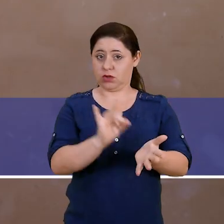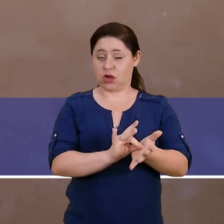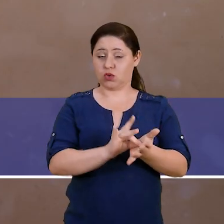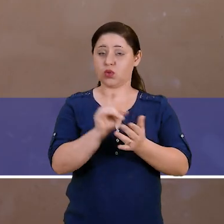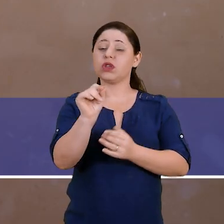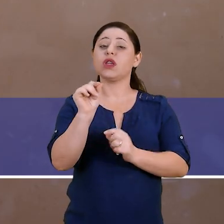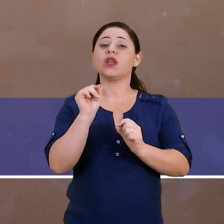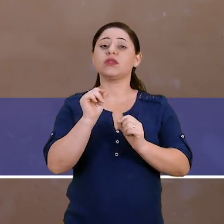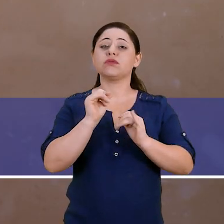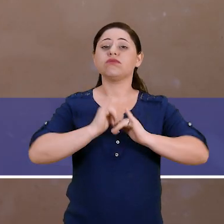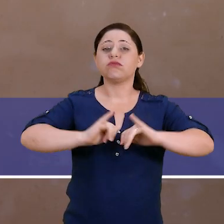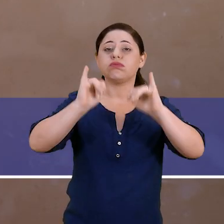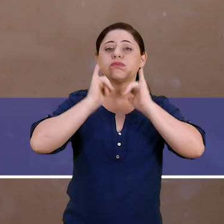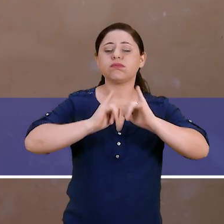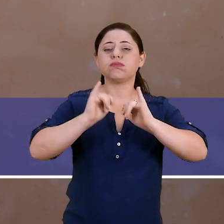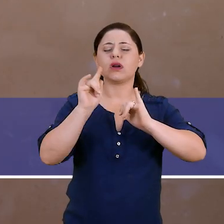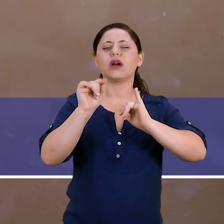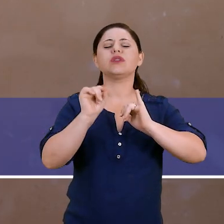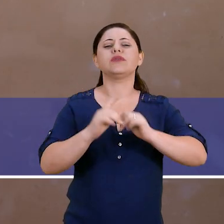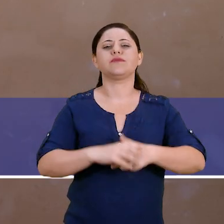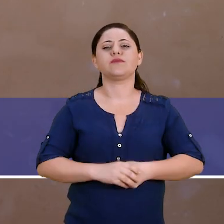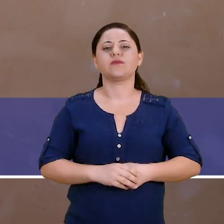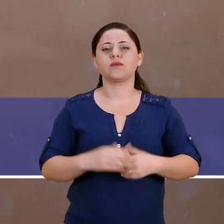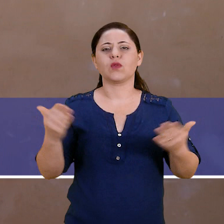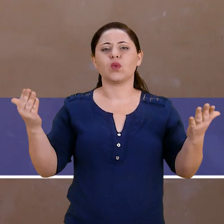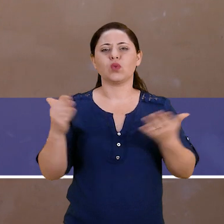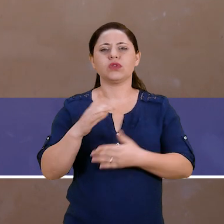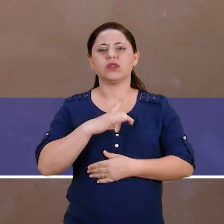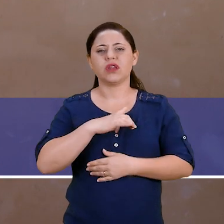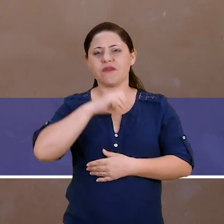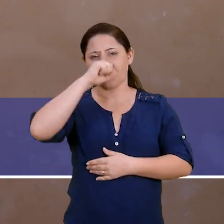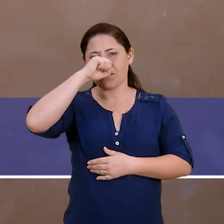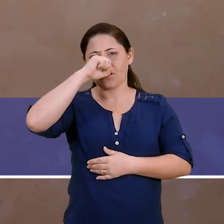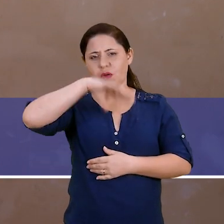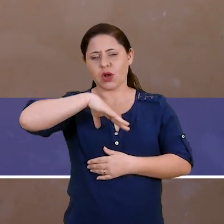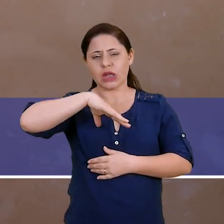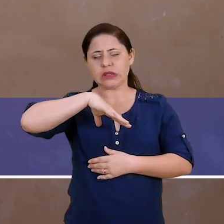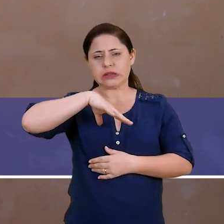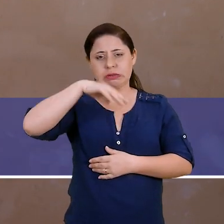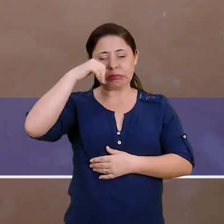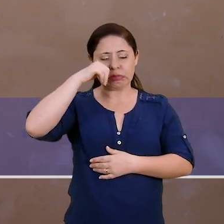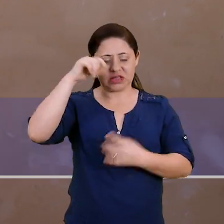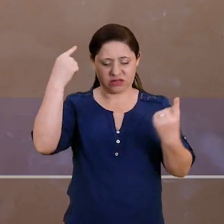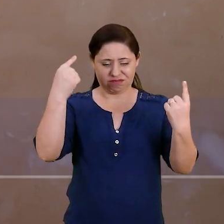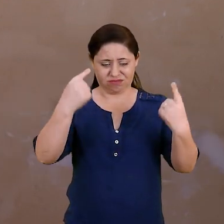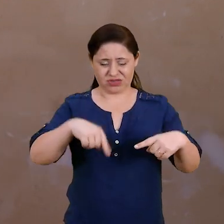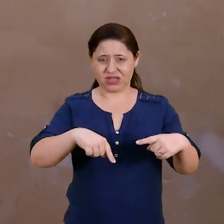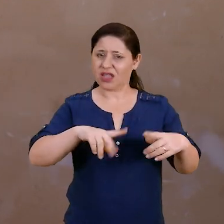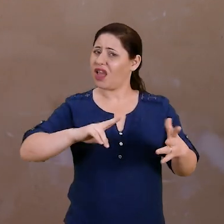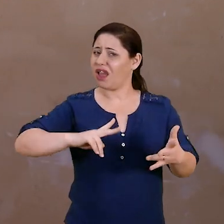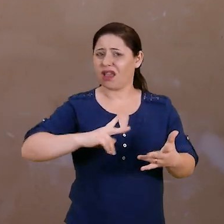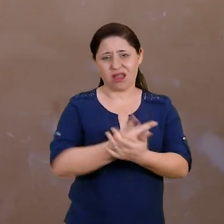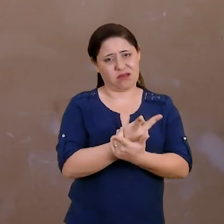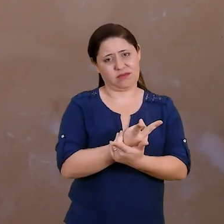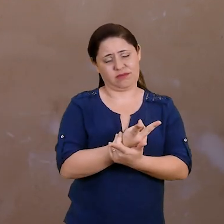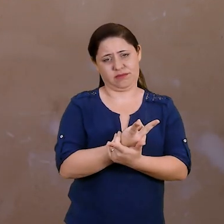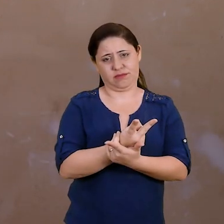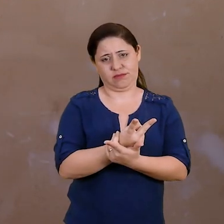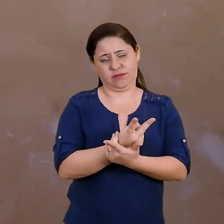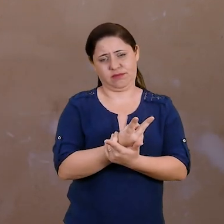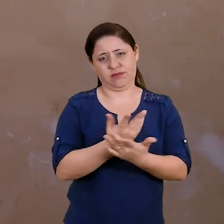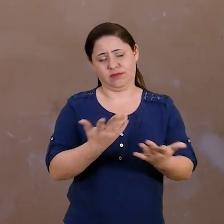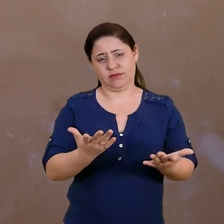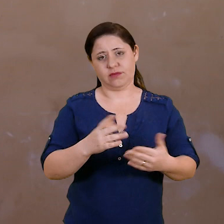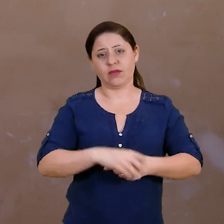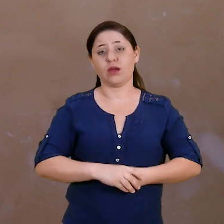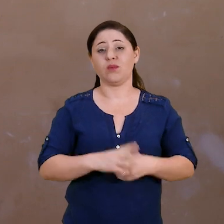verdade, o que a gente quis transmitir é que hoje em dia tem muita violência contra a mulher e isso é